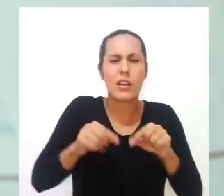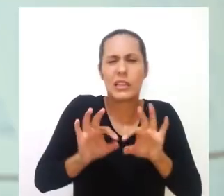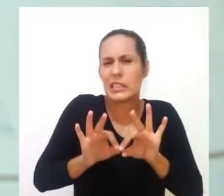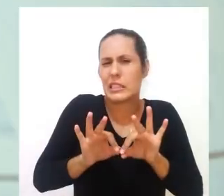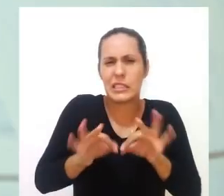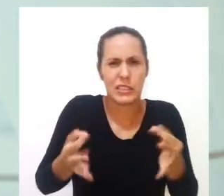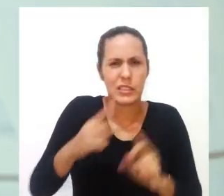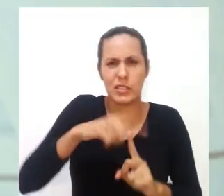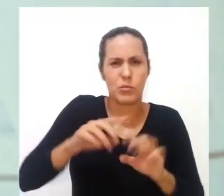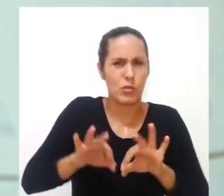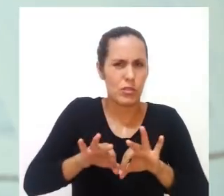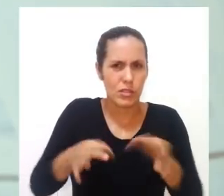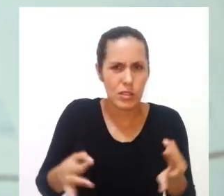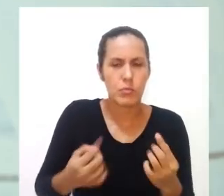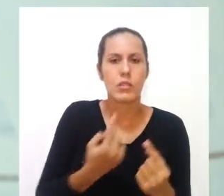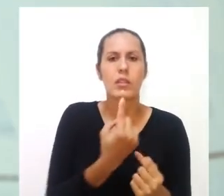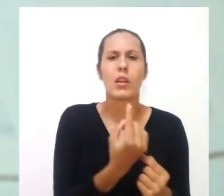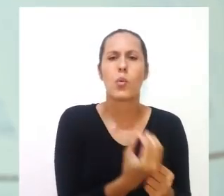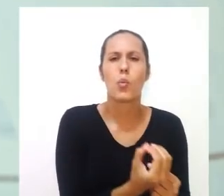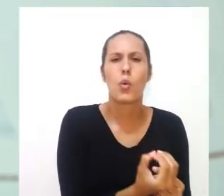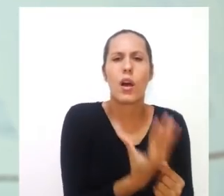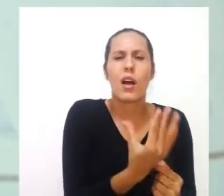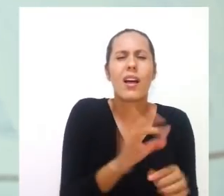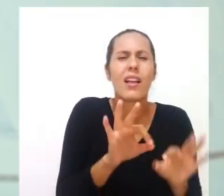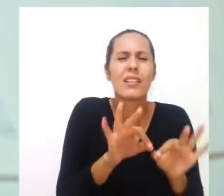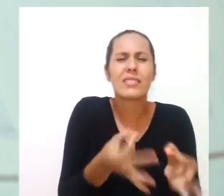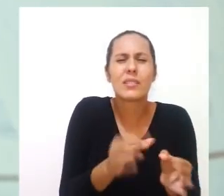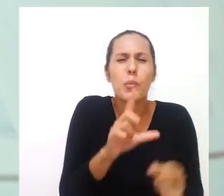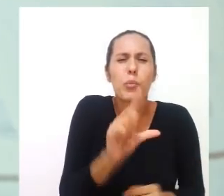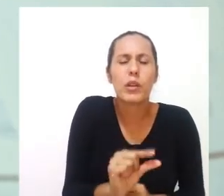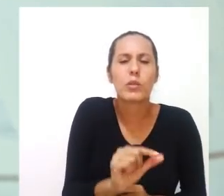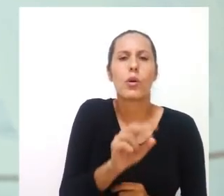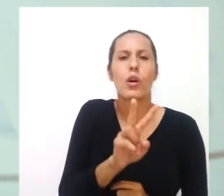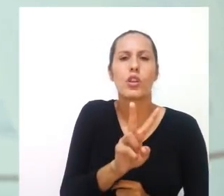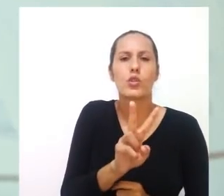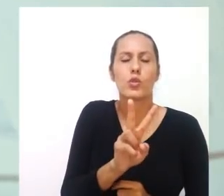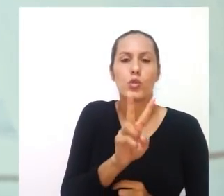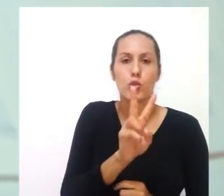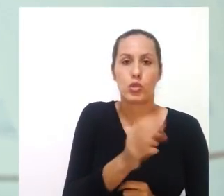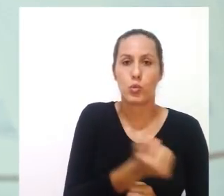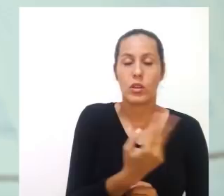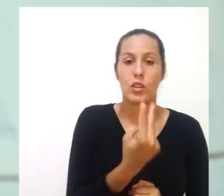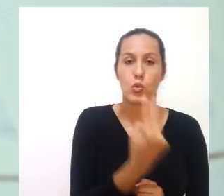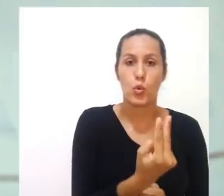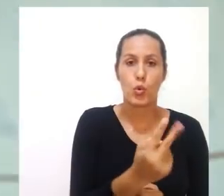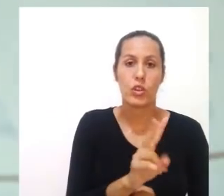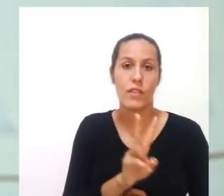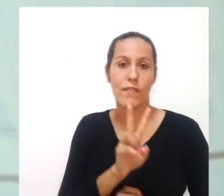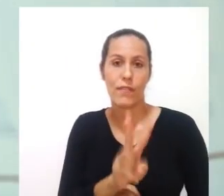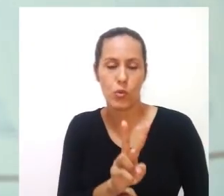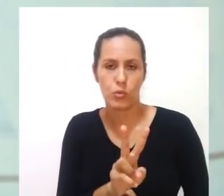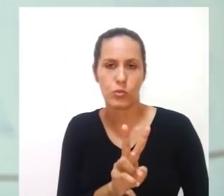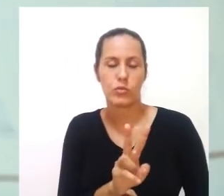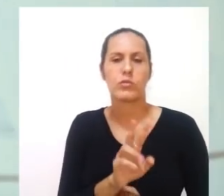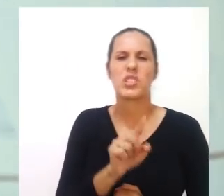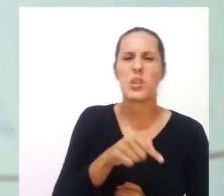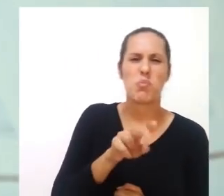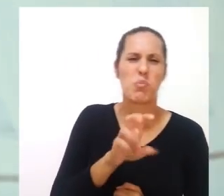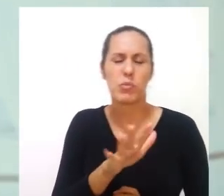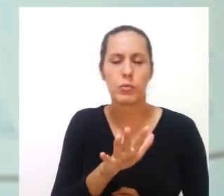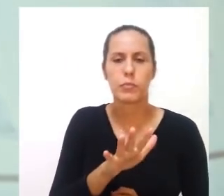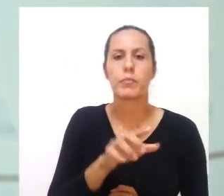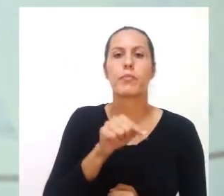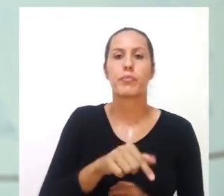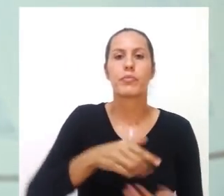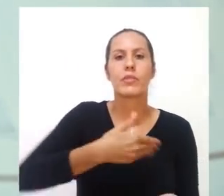certo? E nós temos uma lâmpada de 2,5 volts, 2 volts. Então aqui, já que já está ligada, né, eu só